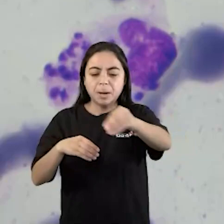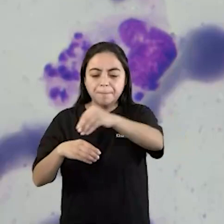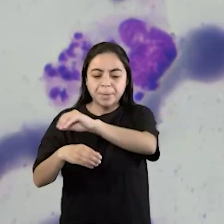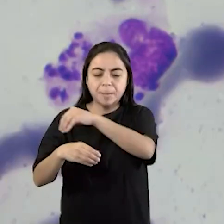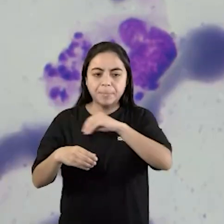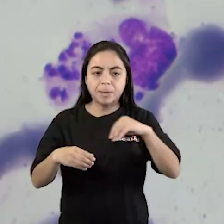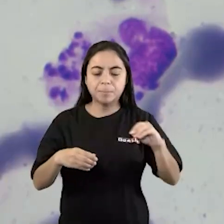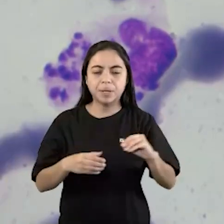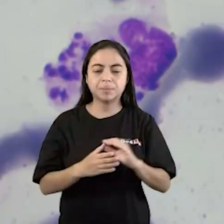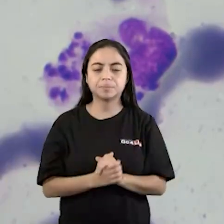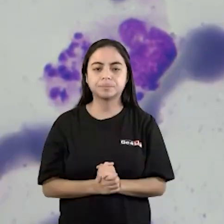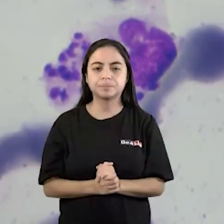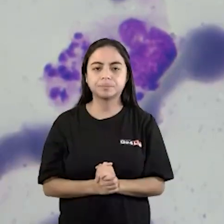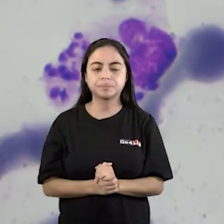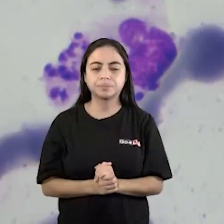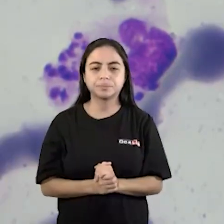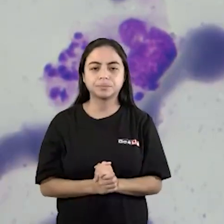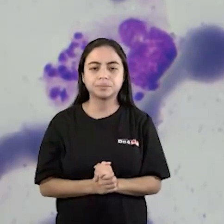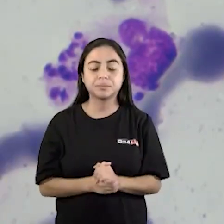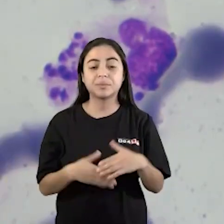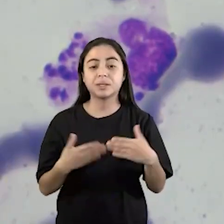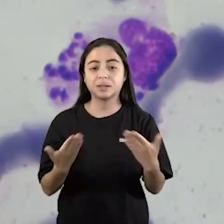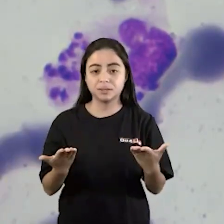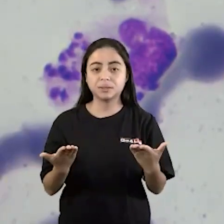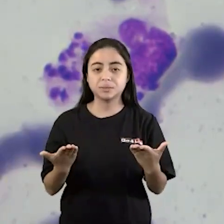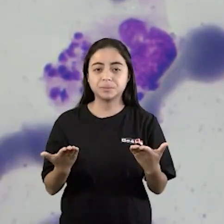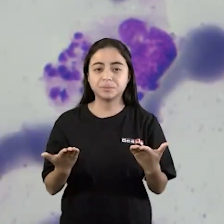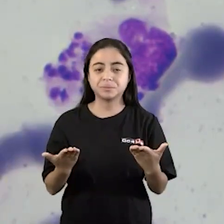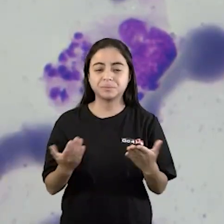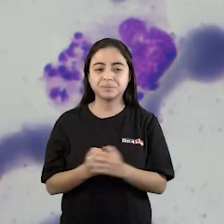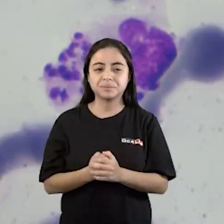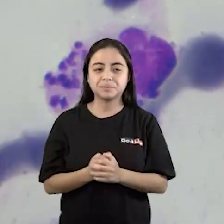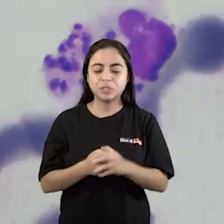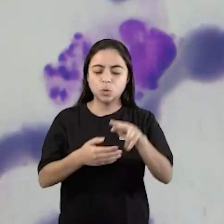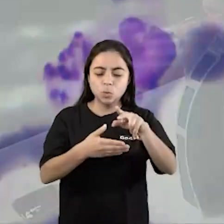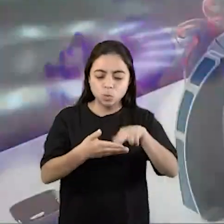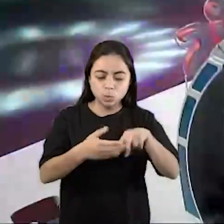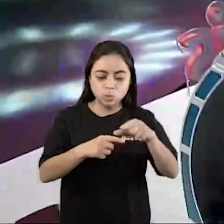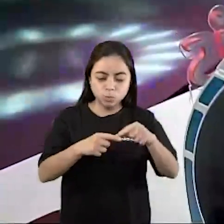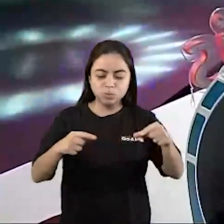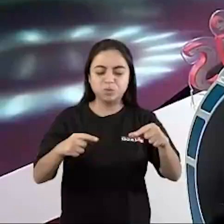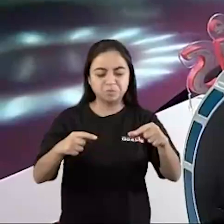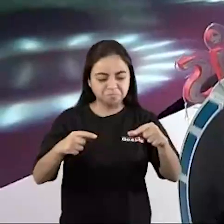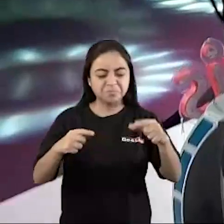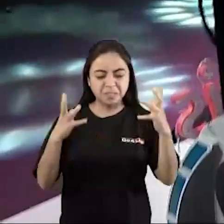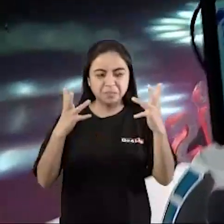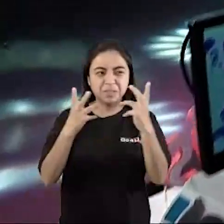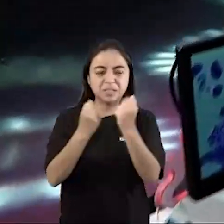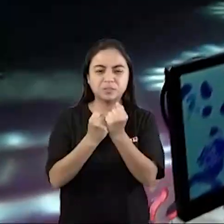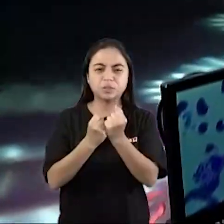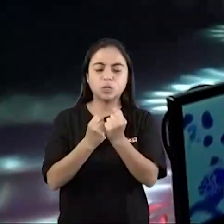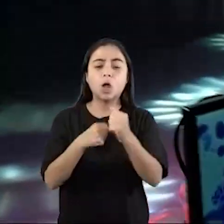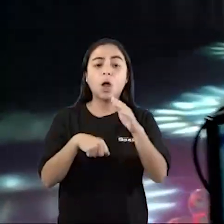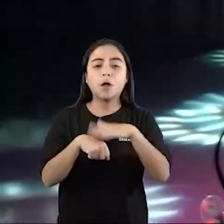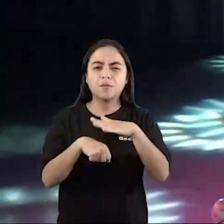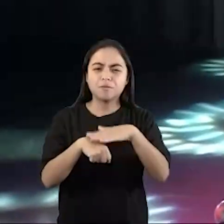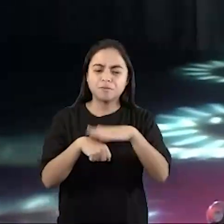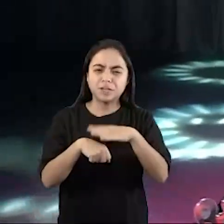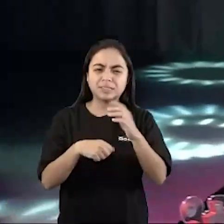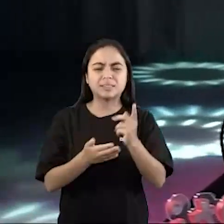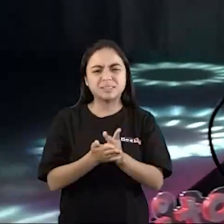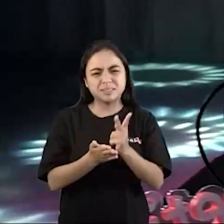amostra. Bom, gente, leitura de lâmina é vida. Façam isso no dia a dia de